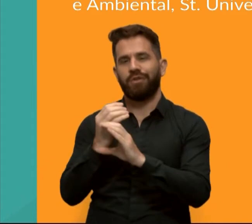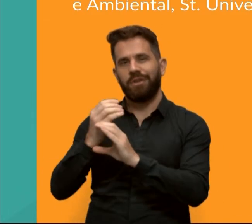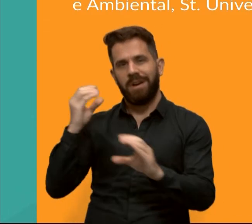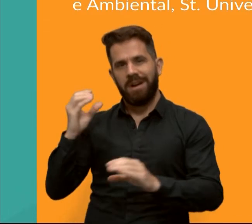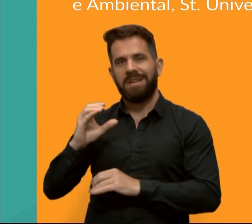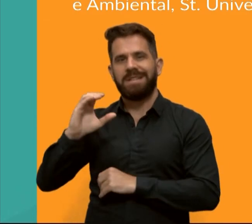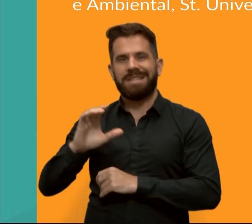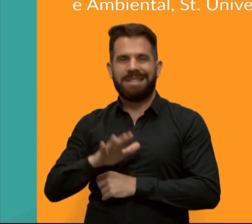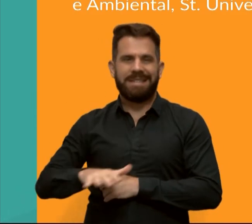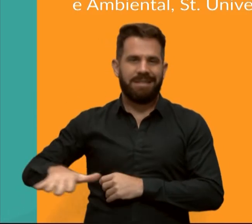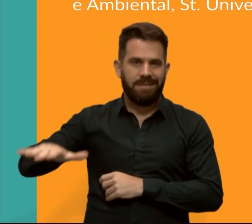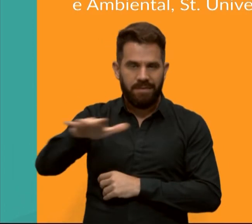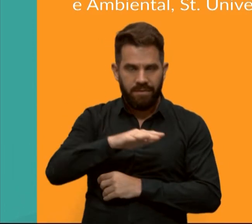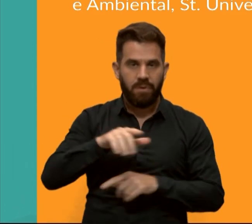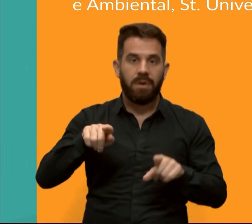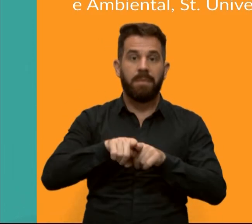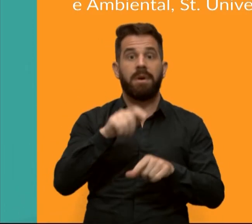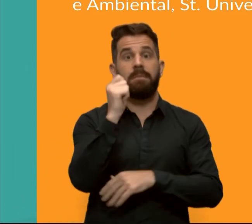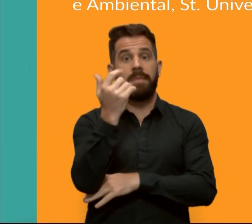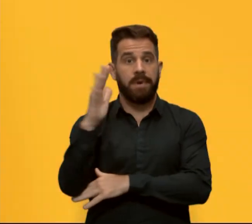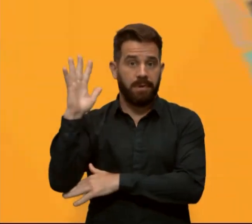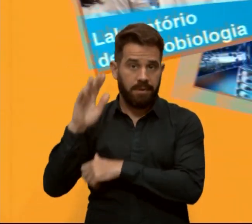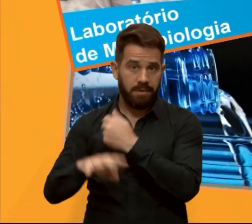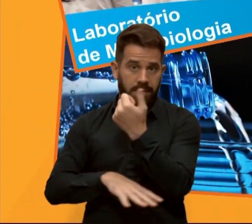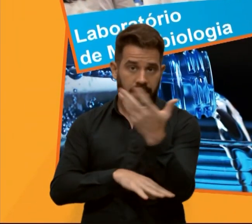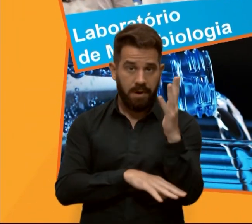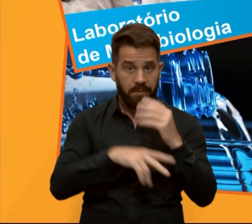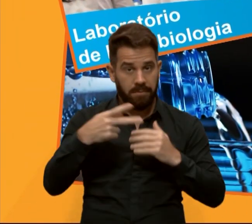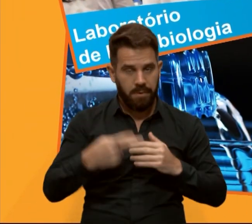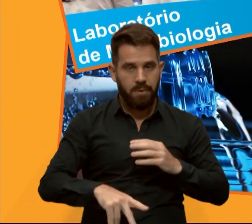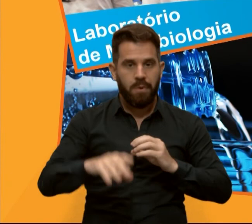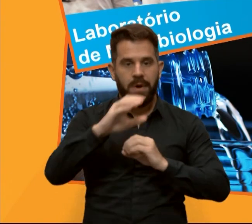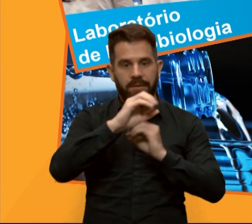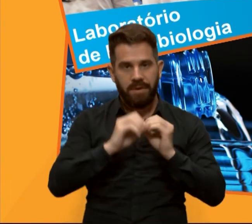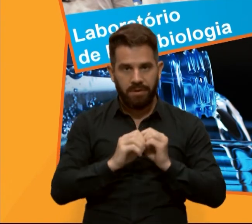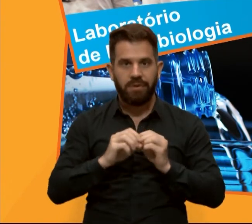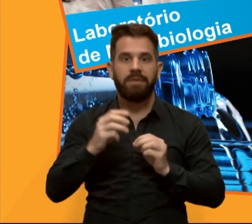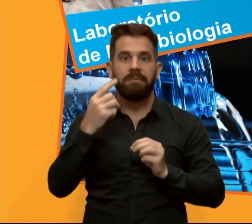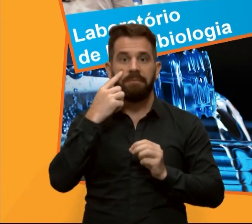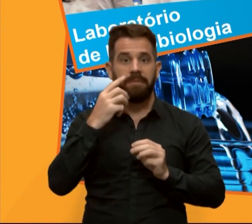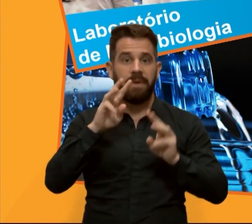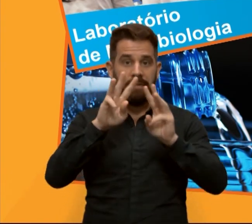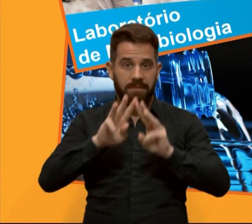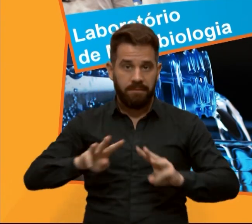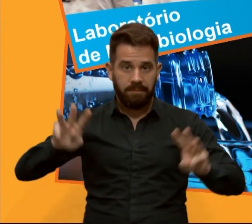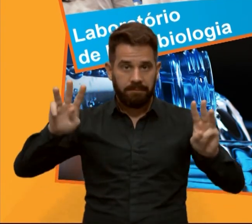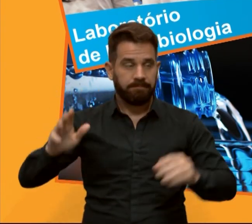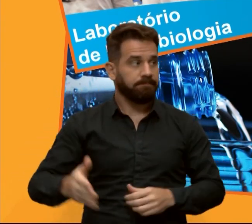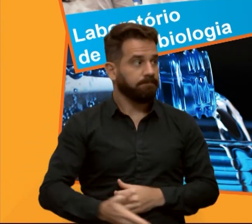da UFG, no setor universitário. Mais informações no site